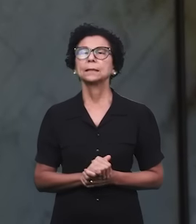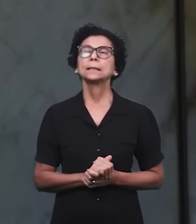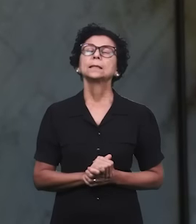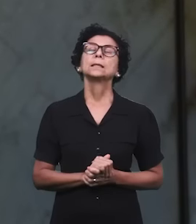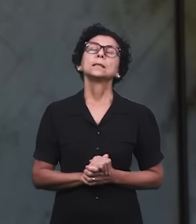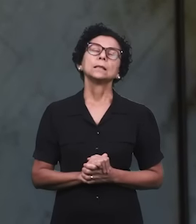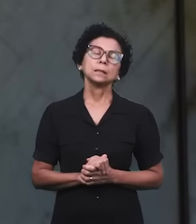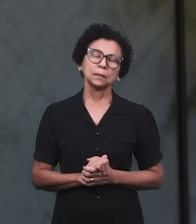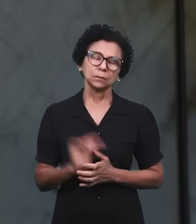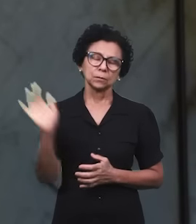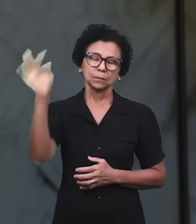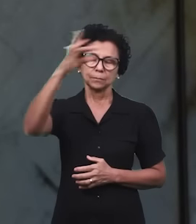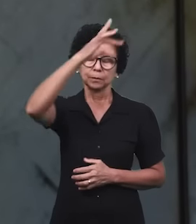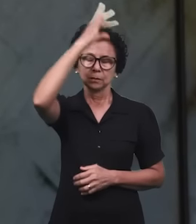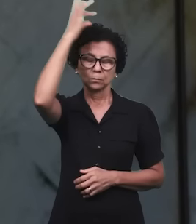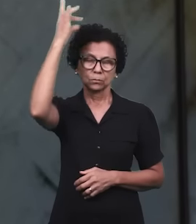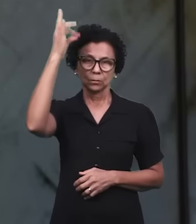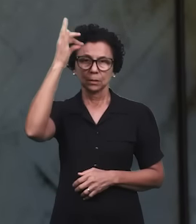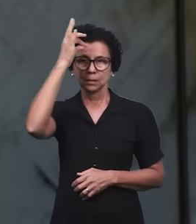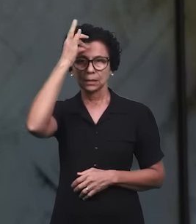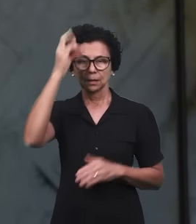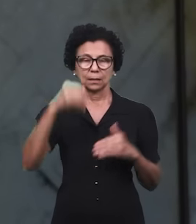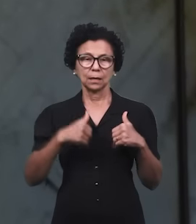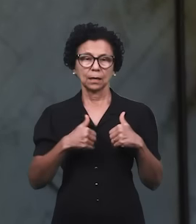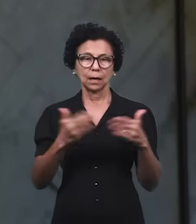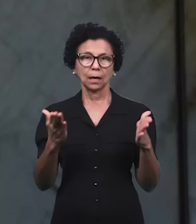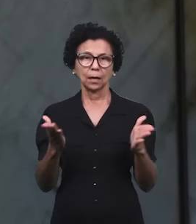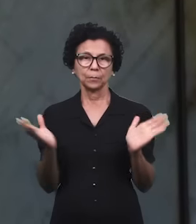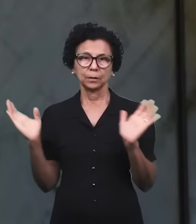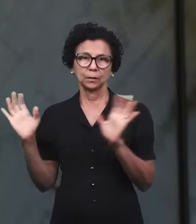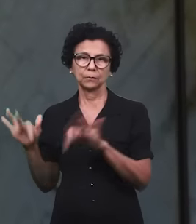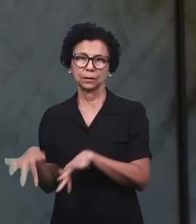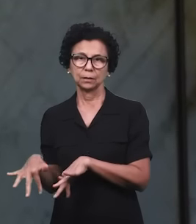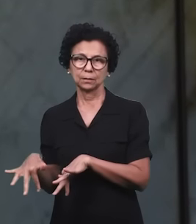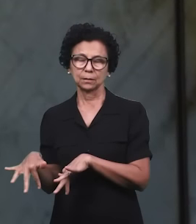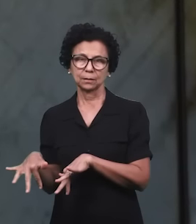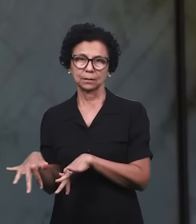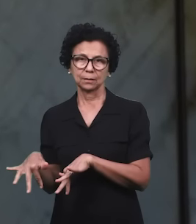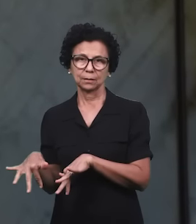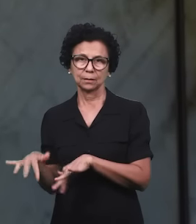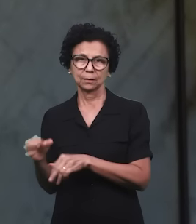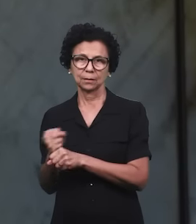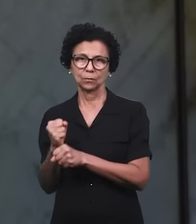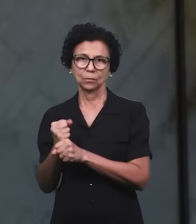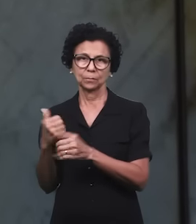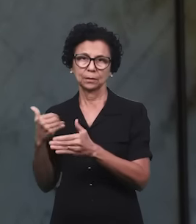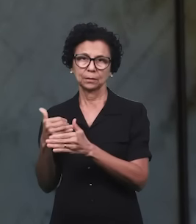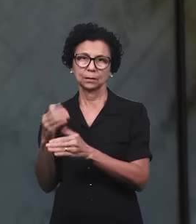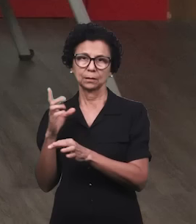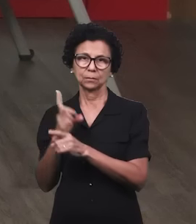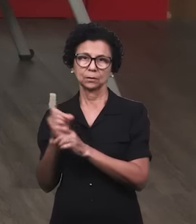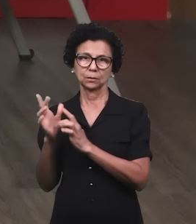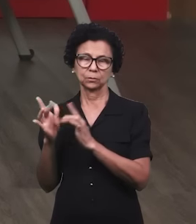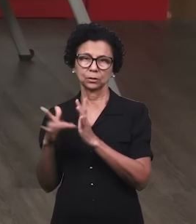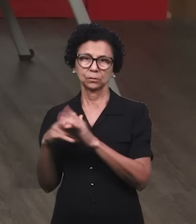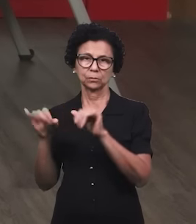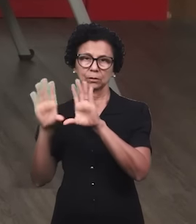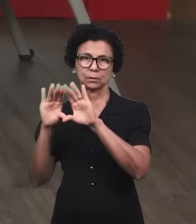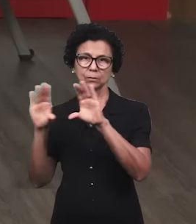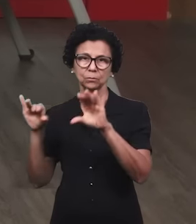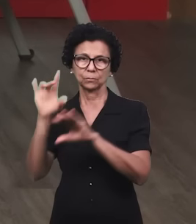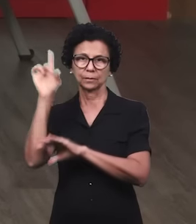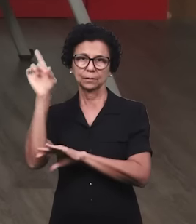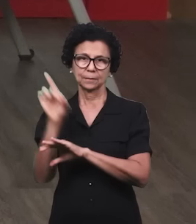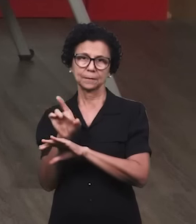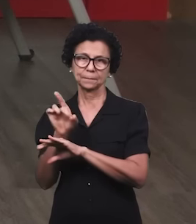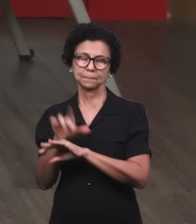O Espírito Santo é quem inicia e quem finaliza a obra até nos encontrarmos com Jesus nos ares. Amém. Vamos ficando por